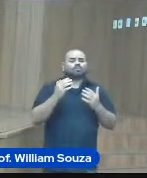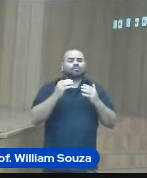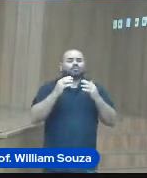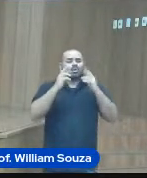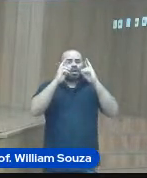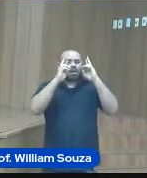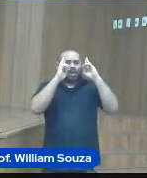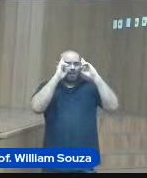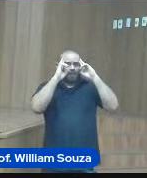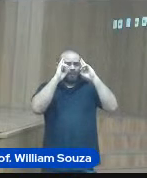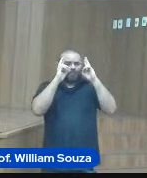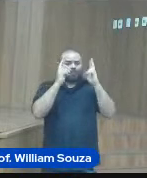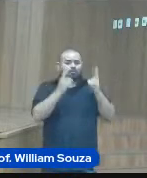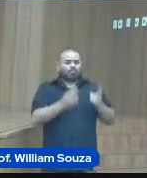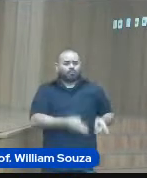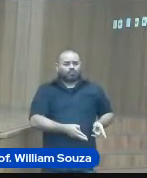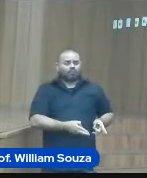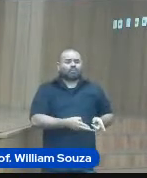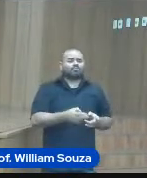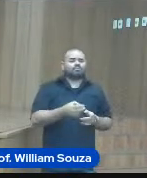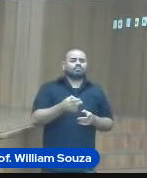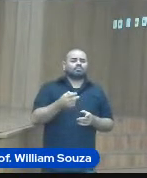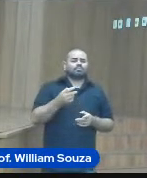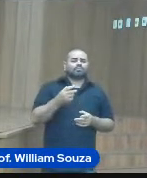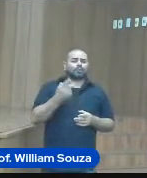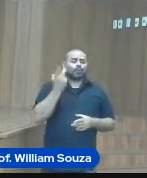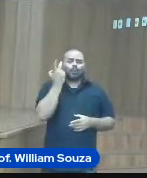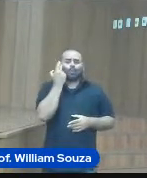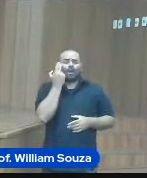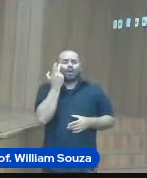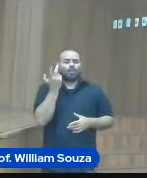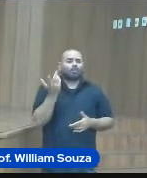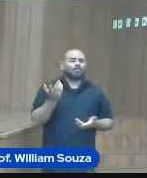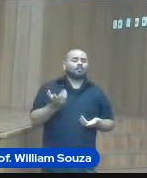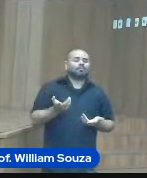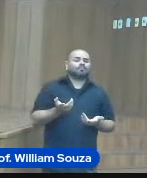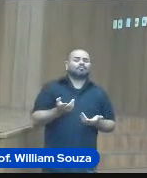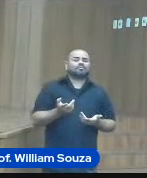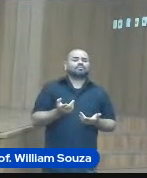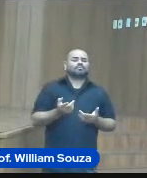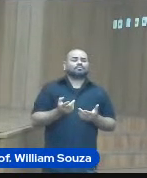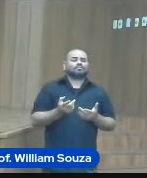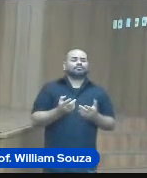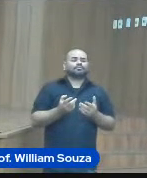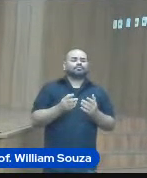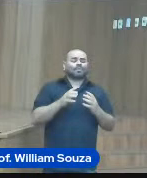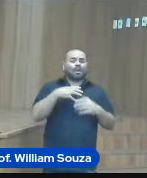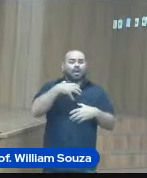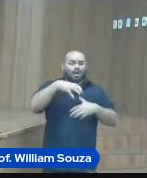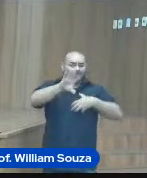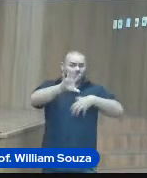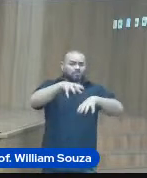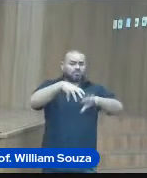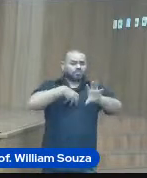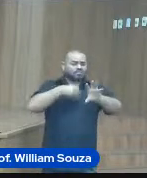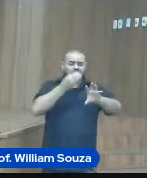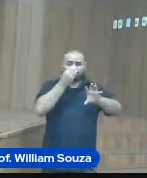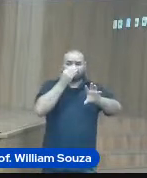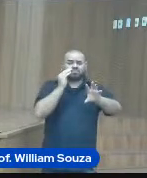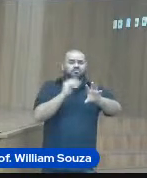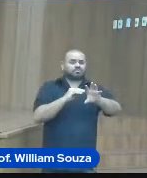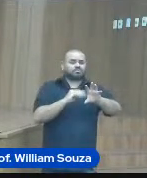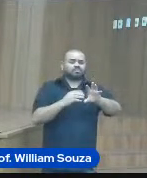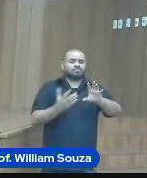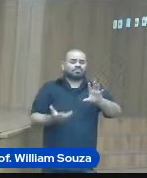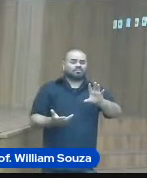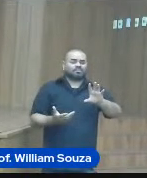a gente naturalizou a competição, a falta de empatia, o horror, o preconceito, e a gente precisa,